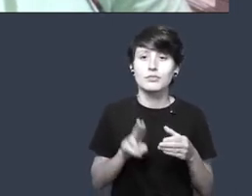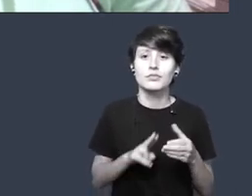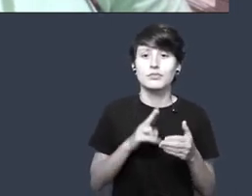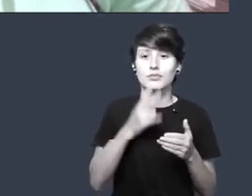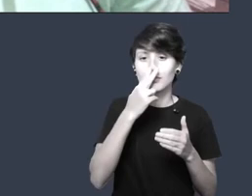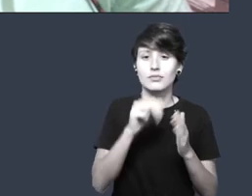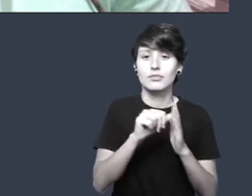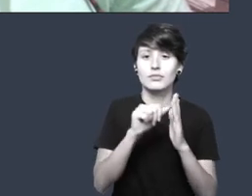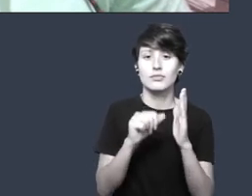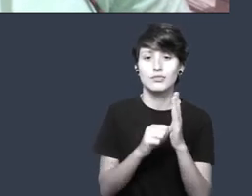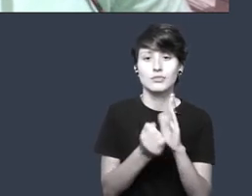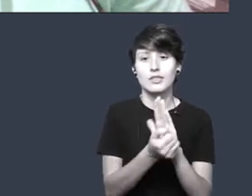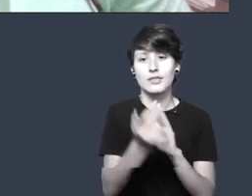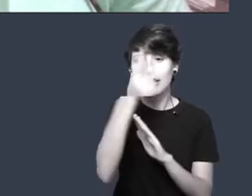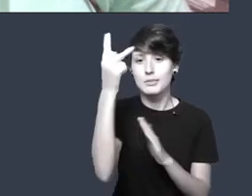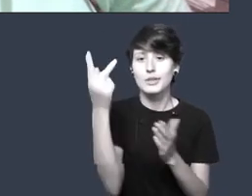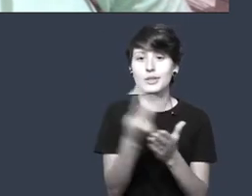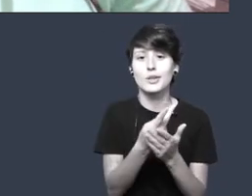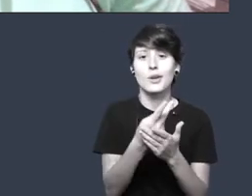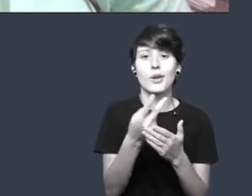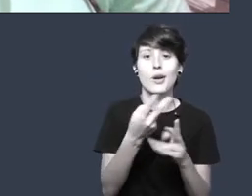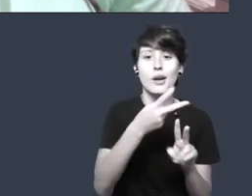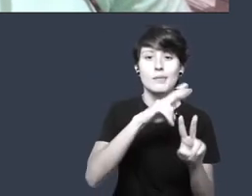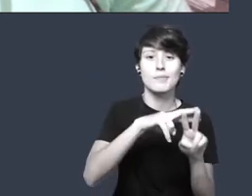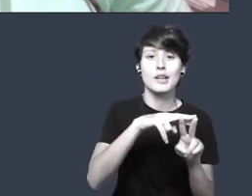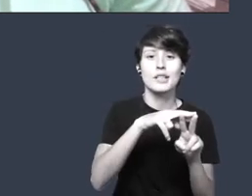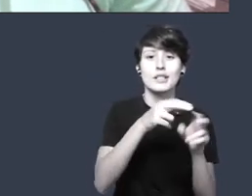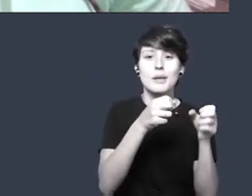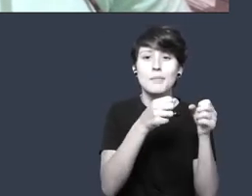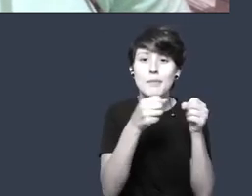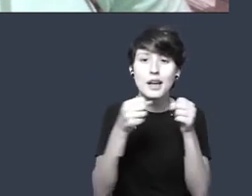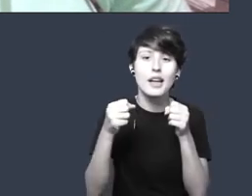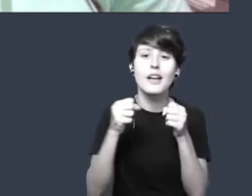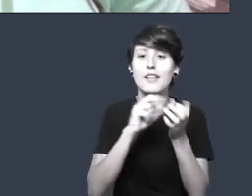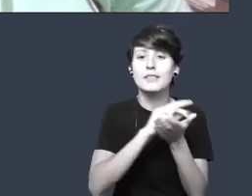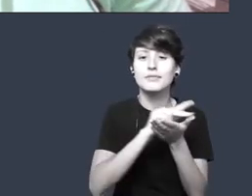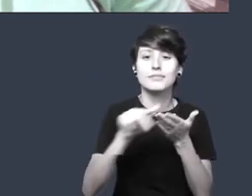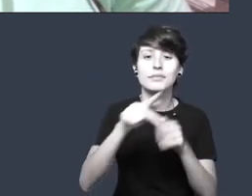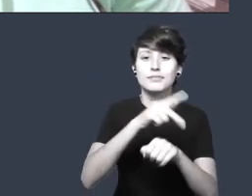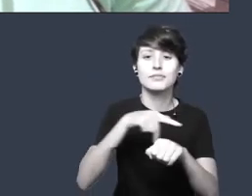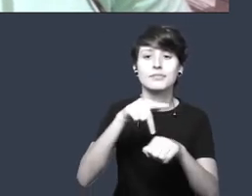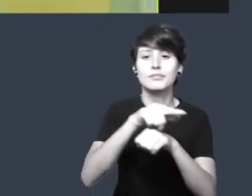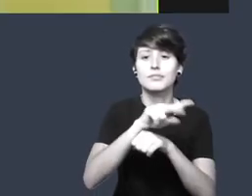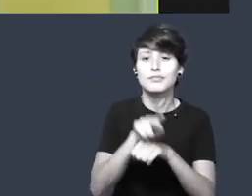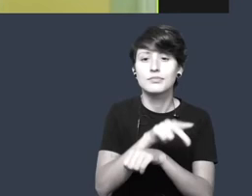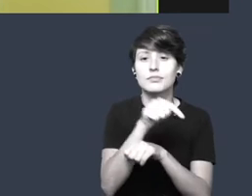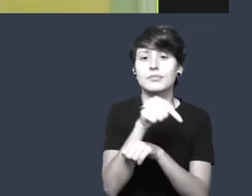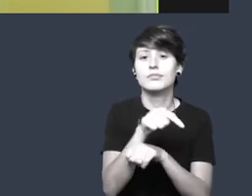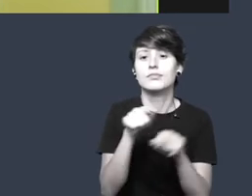e várias pessoas foram presas erroneamente, e você vê já vários outros países utilizando isso.